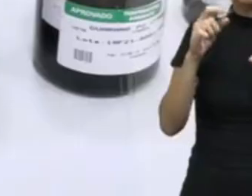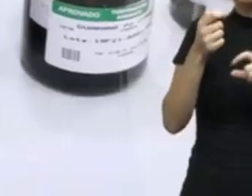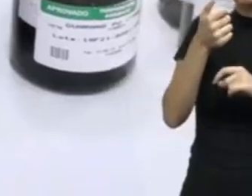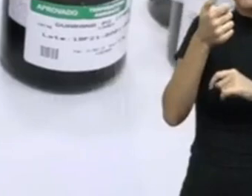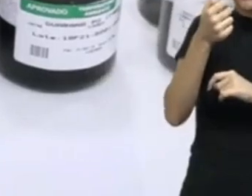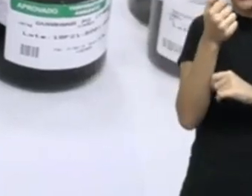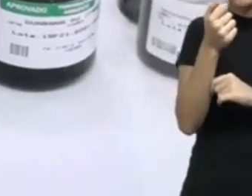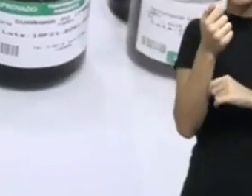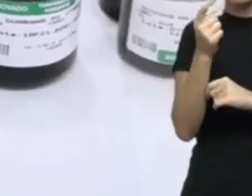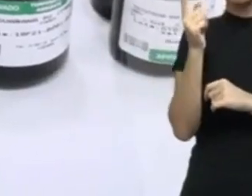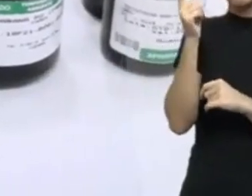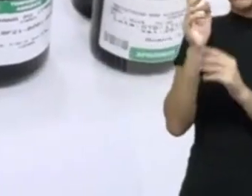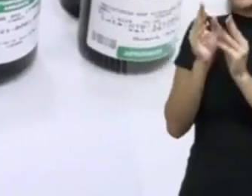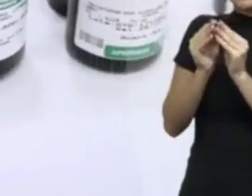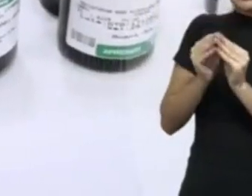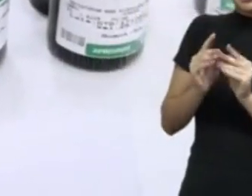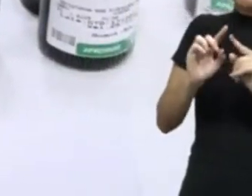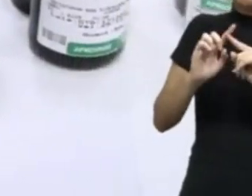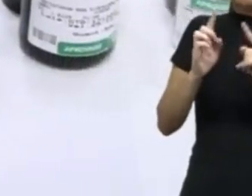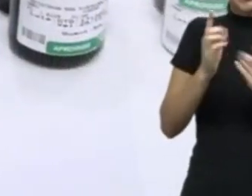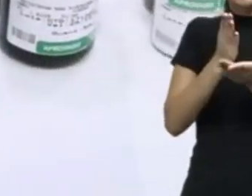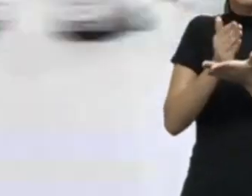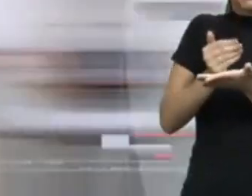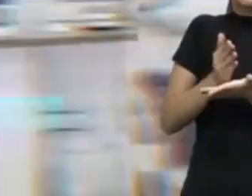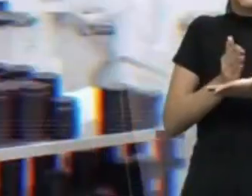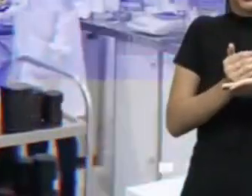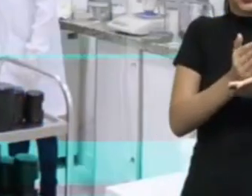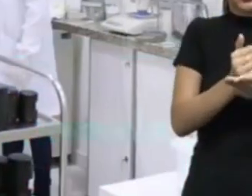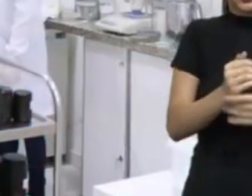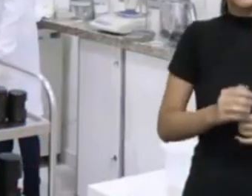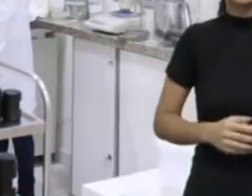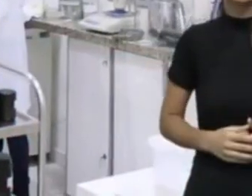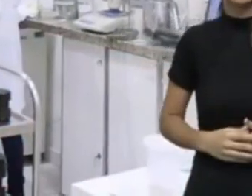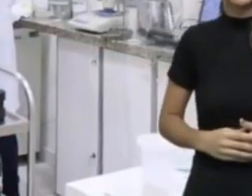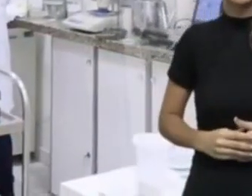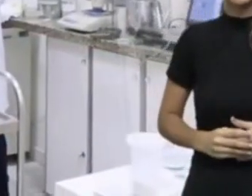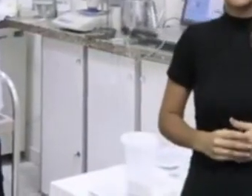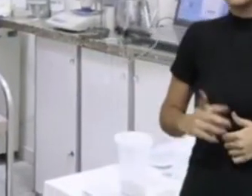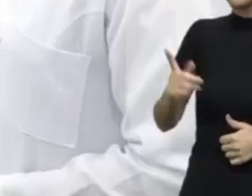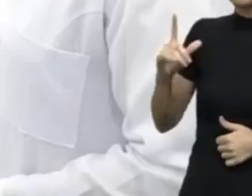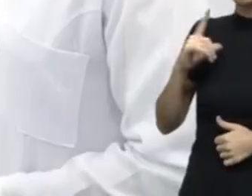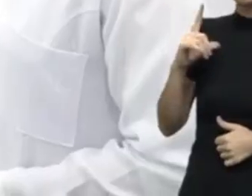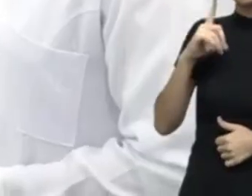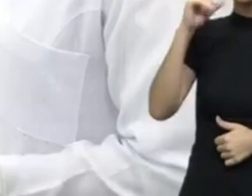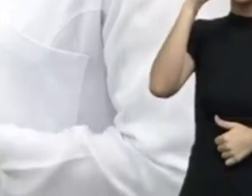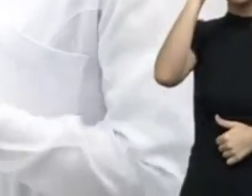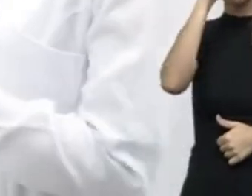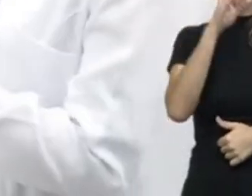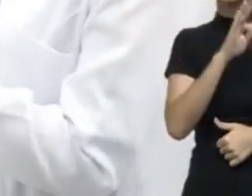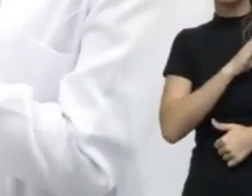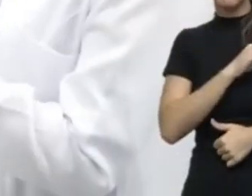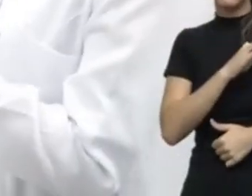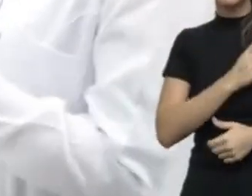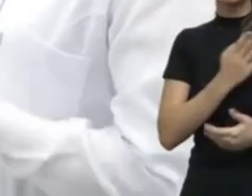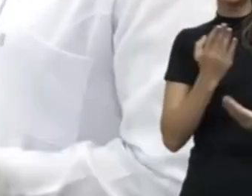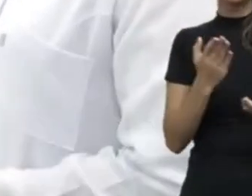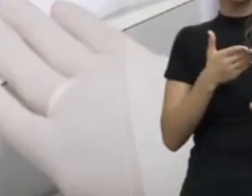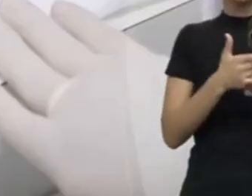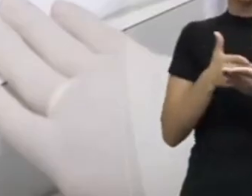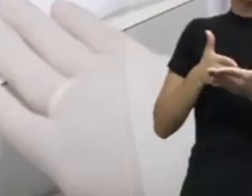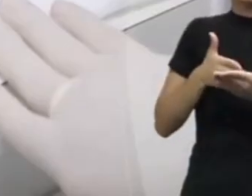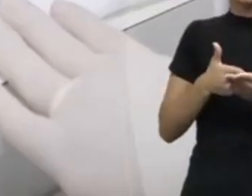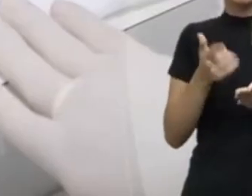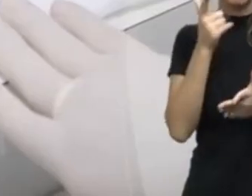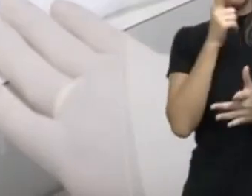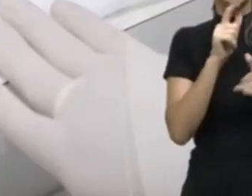da indústria de síntese, mas de fracionadores. A farmácia magistral tem dificuldades técnicas, o que limita a